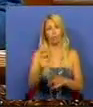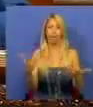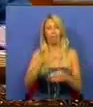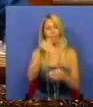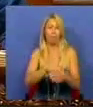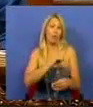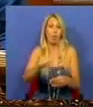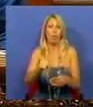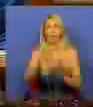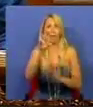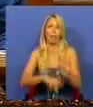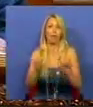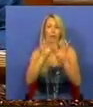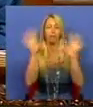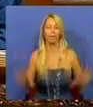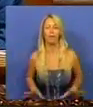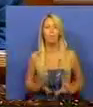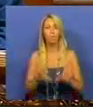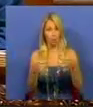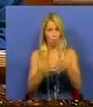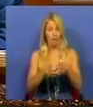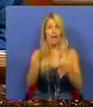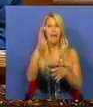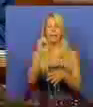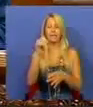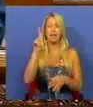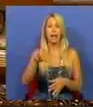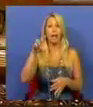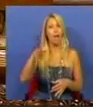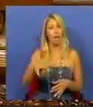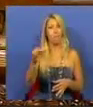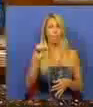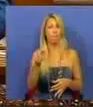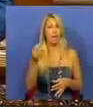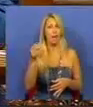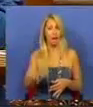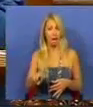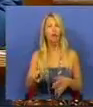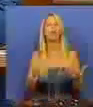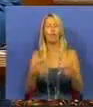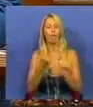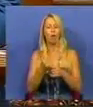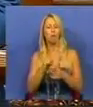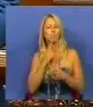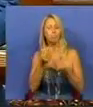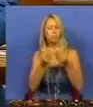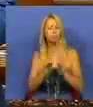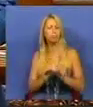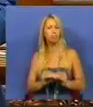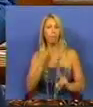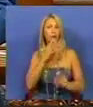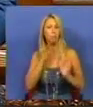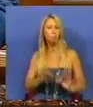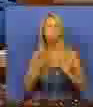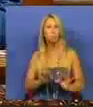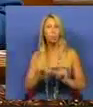relatório. O grupo SLN-BPN foi arquitetado e construído para ser aquilo que exatamente veio a